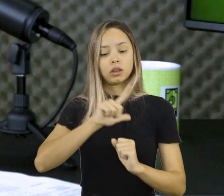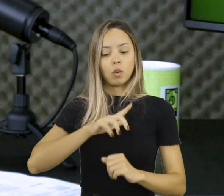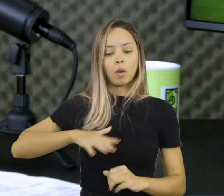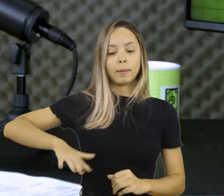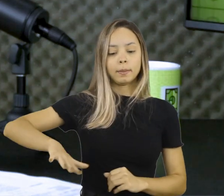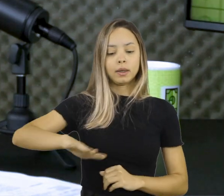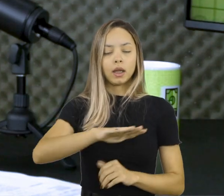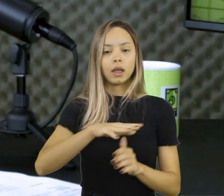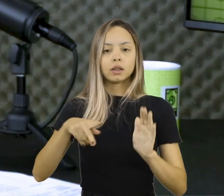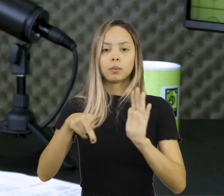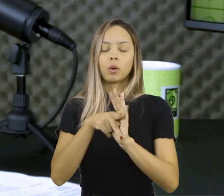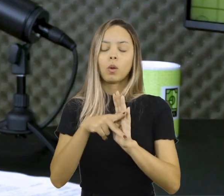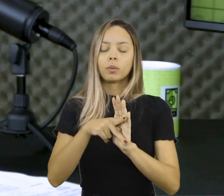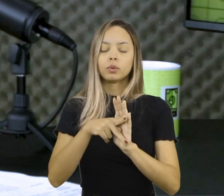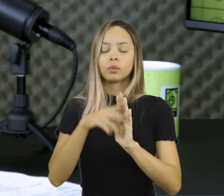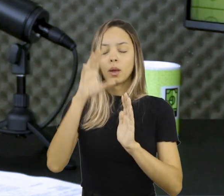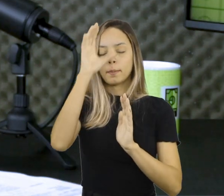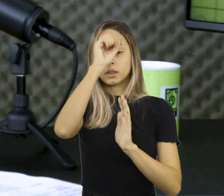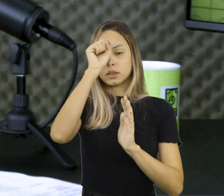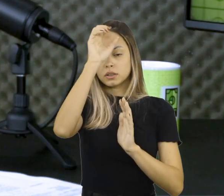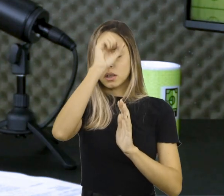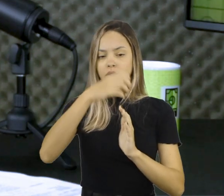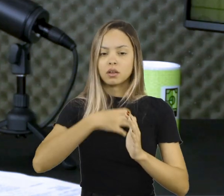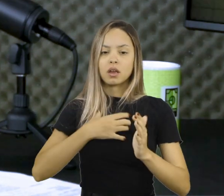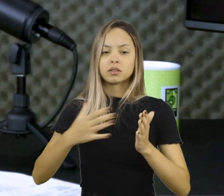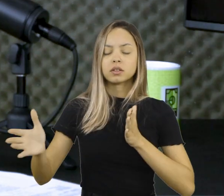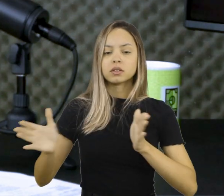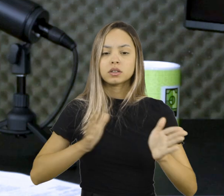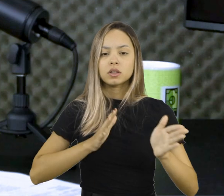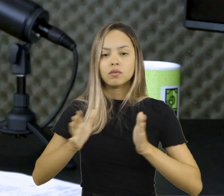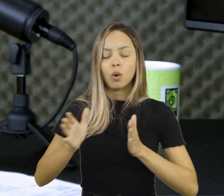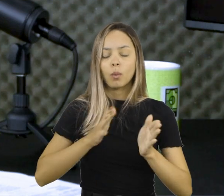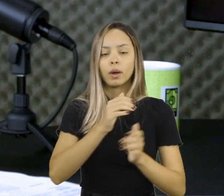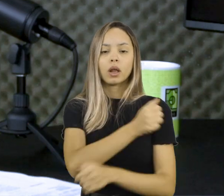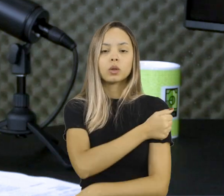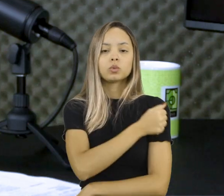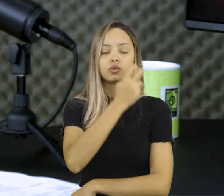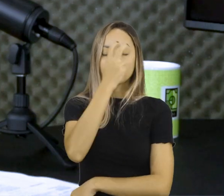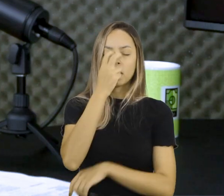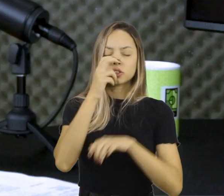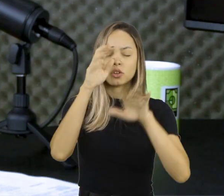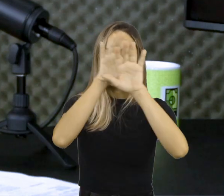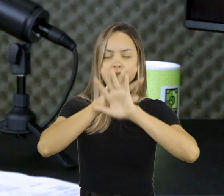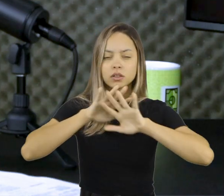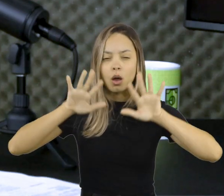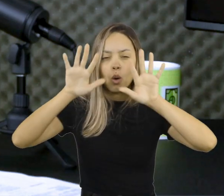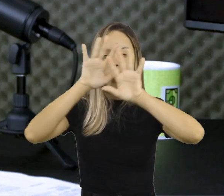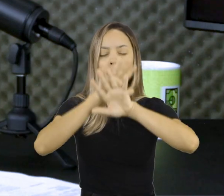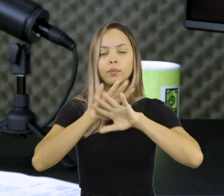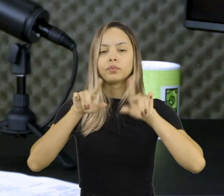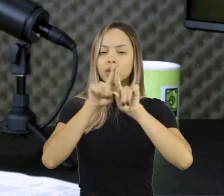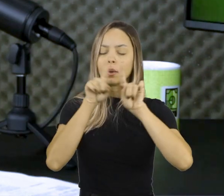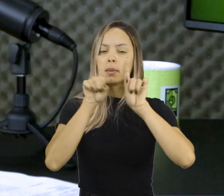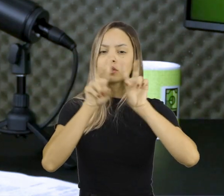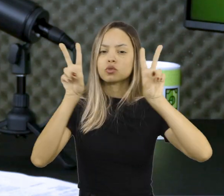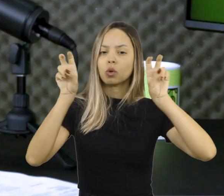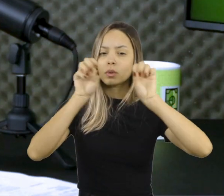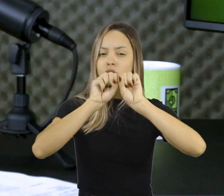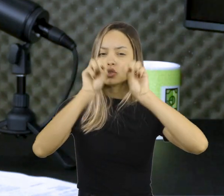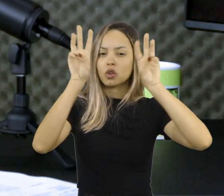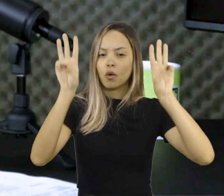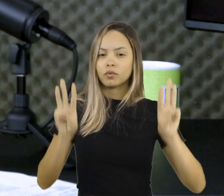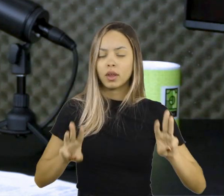aprendizagem acessível inclusive para estudantes com baixa visão e em relação a softwares né a gente a